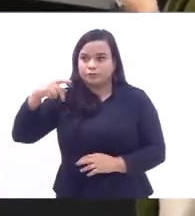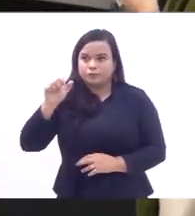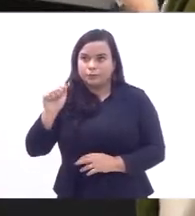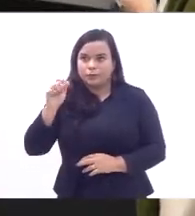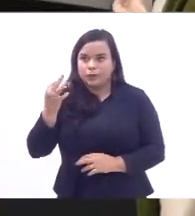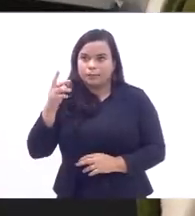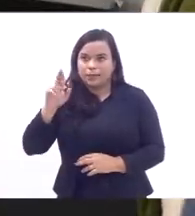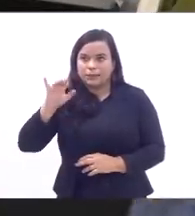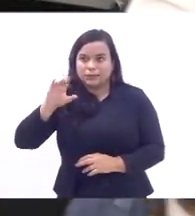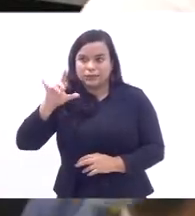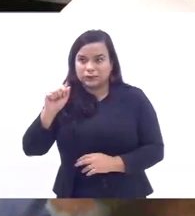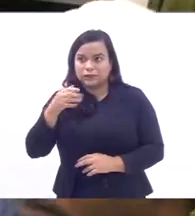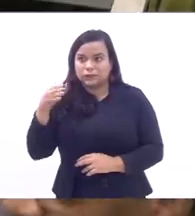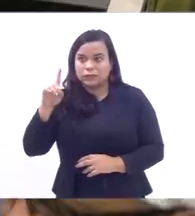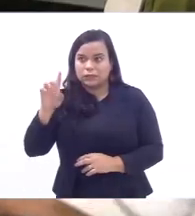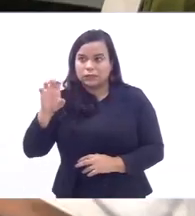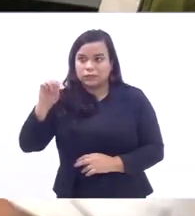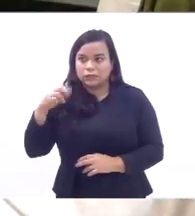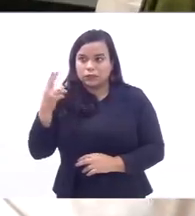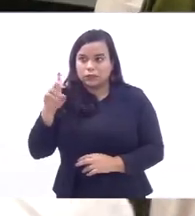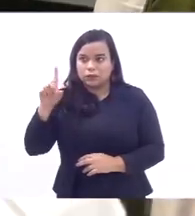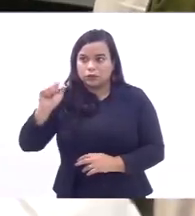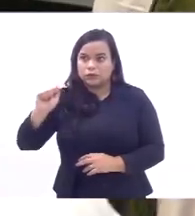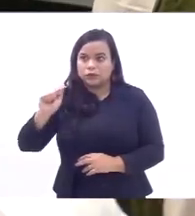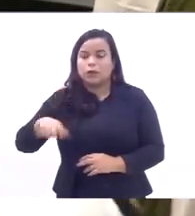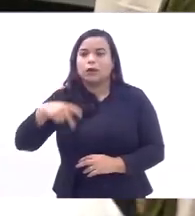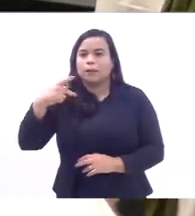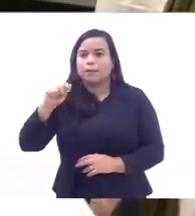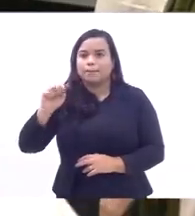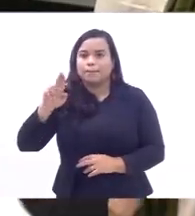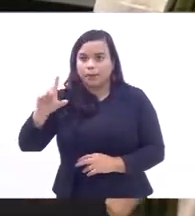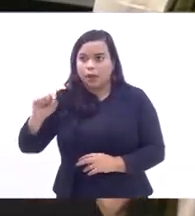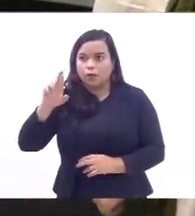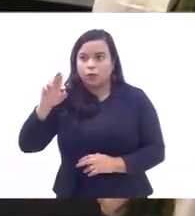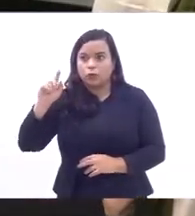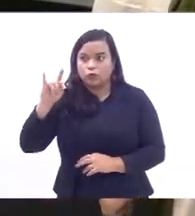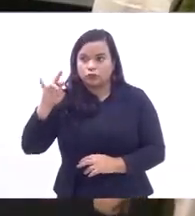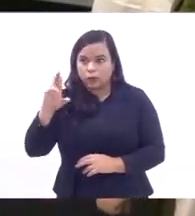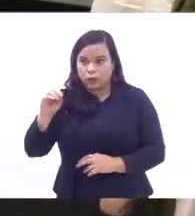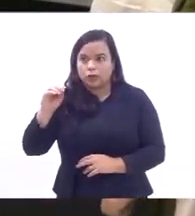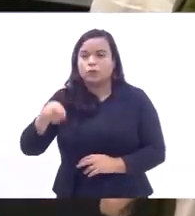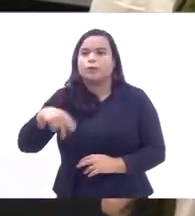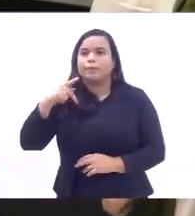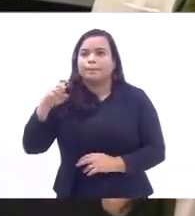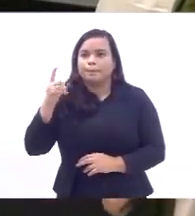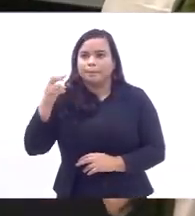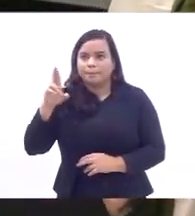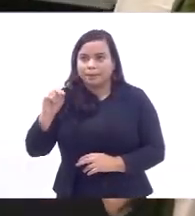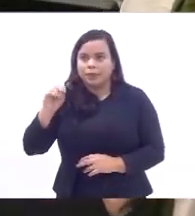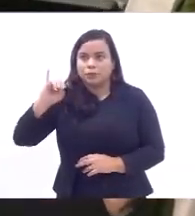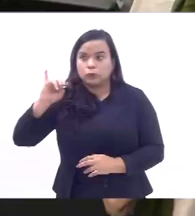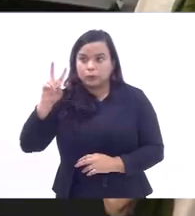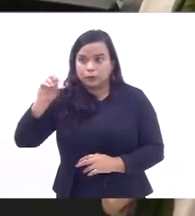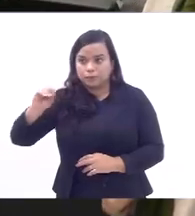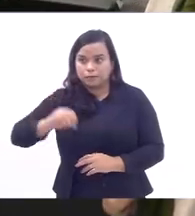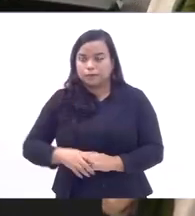Patrícia de Souza. Paulo Rogério. Pedro Ivo.